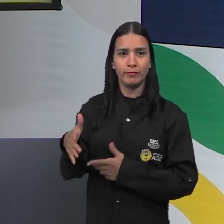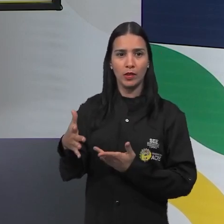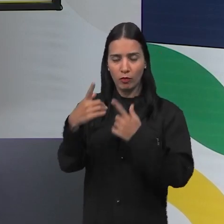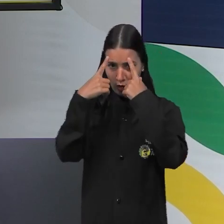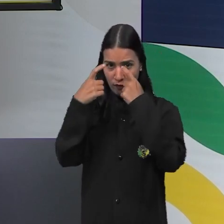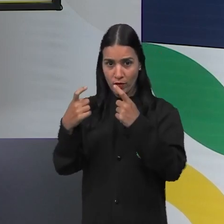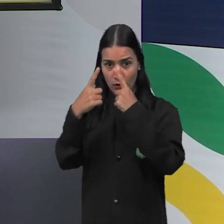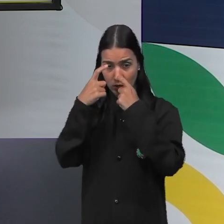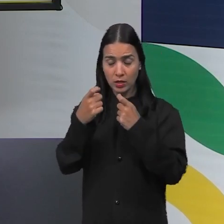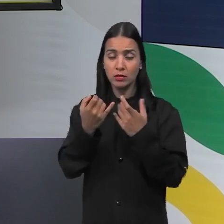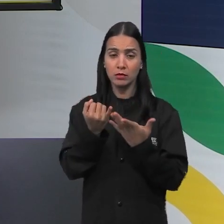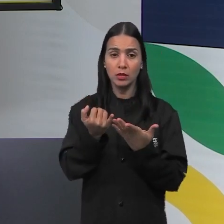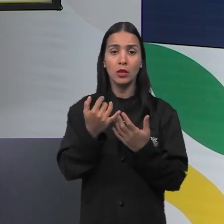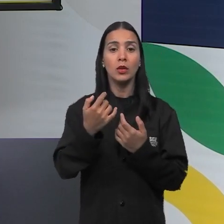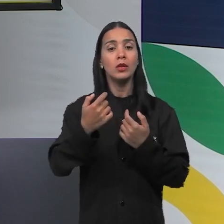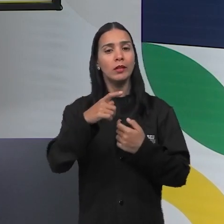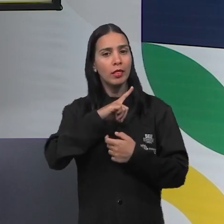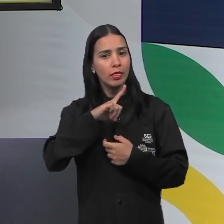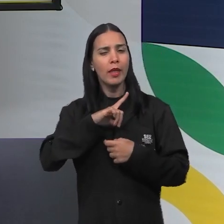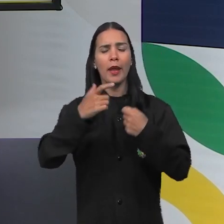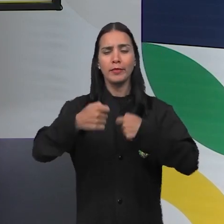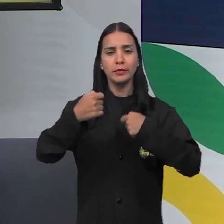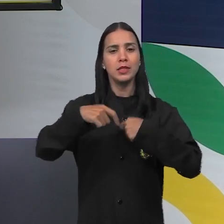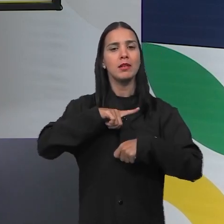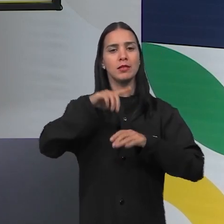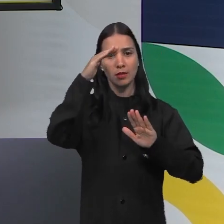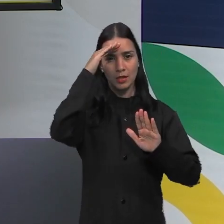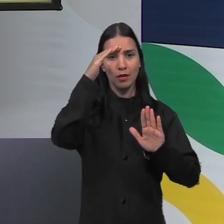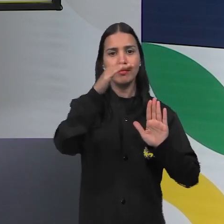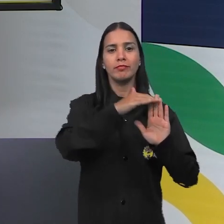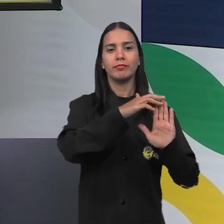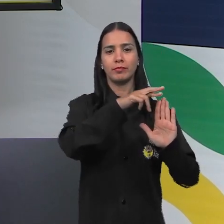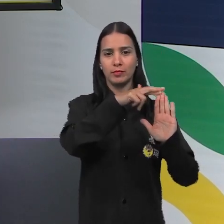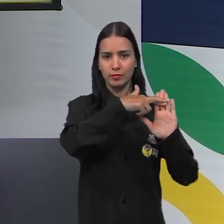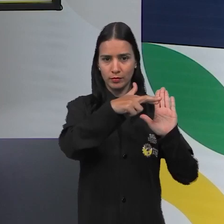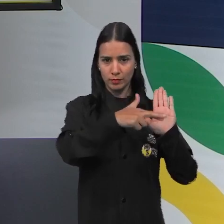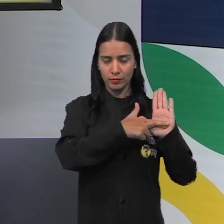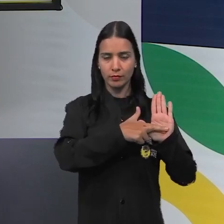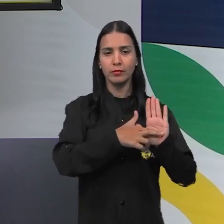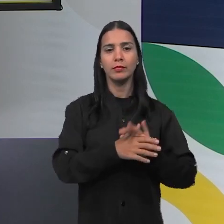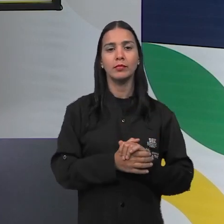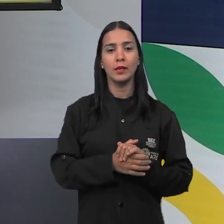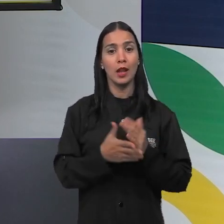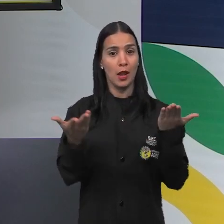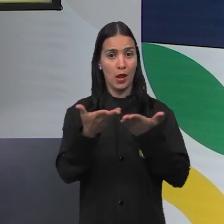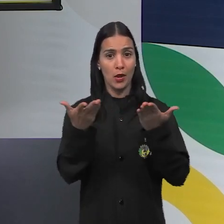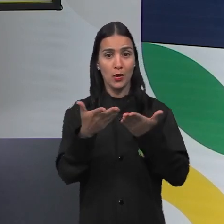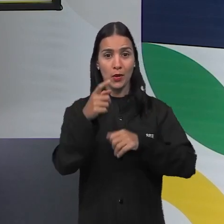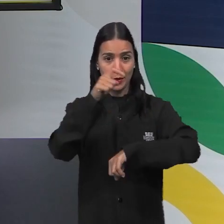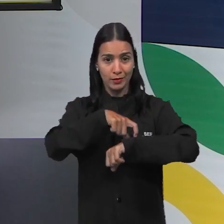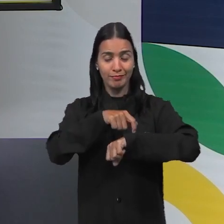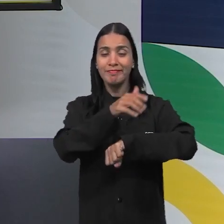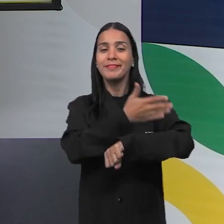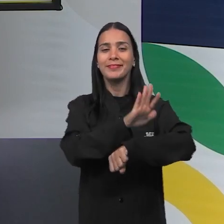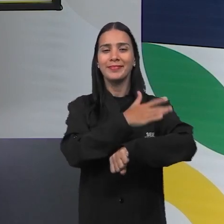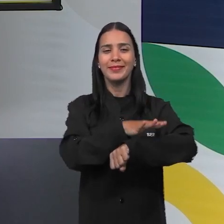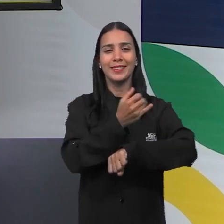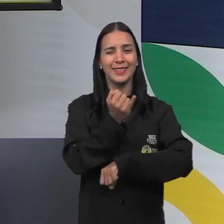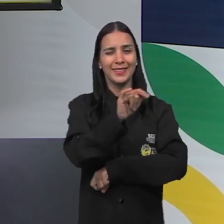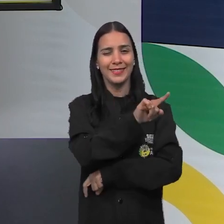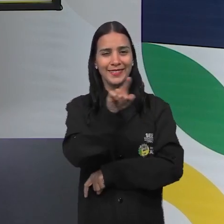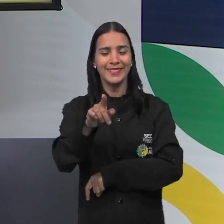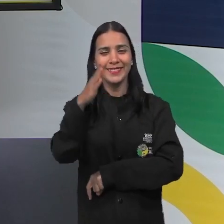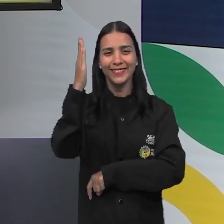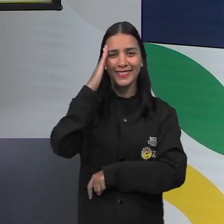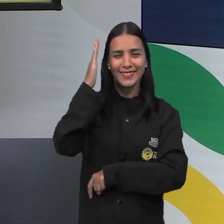denunciar? Pense, reflita, porque agora é hora de botar em prática esses conhecimentos para ver se você entendeu realmente acerca de